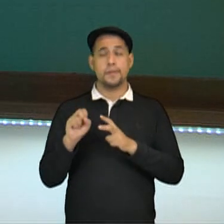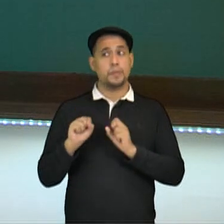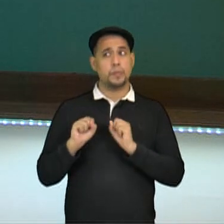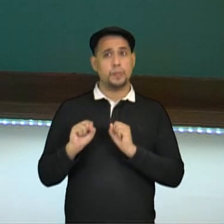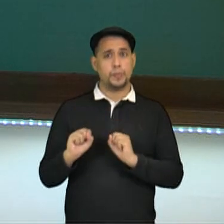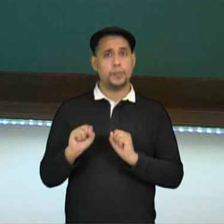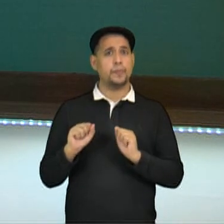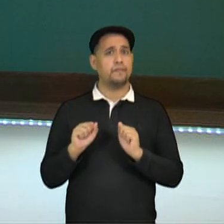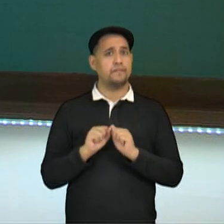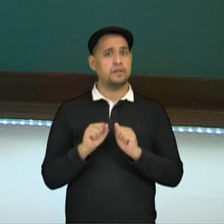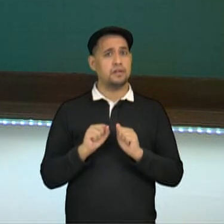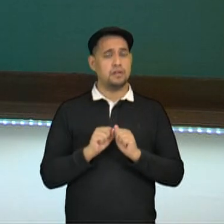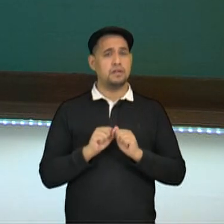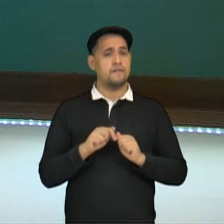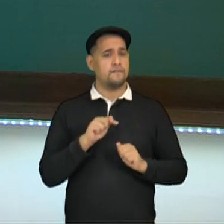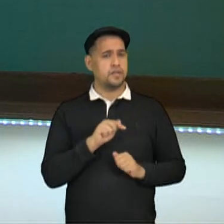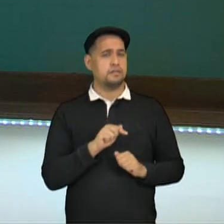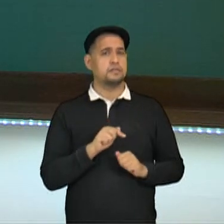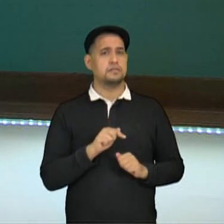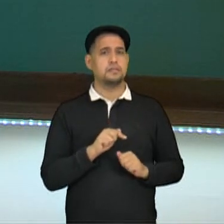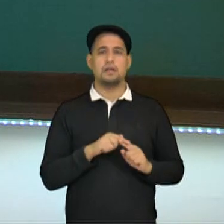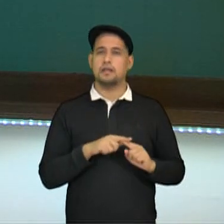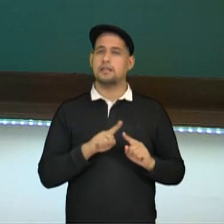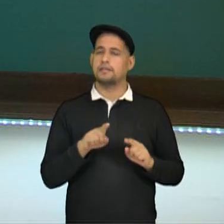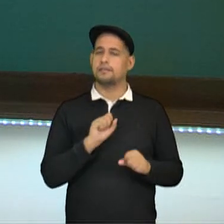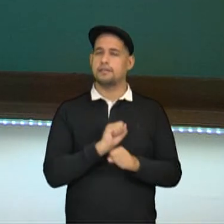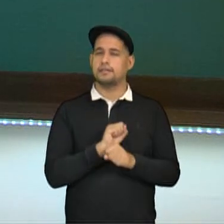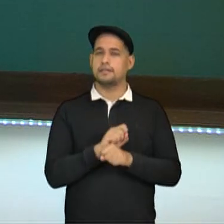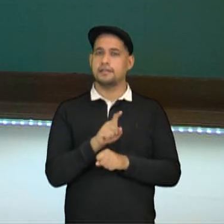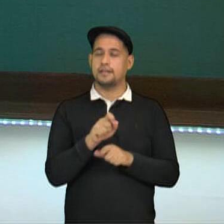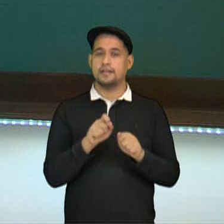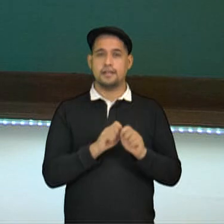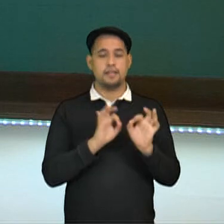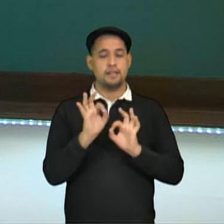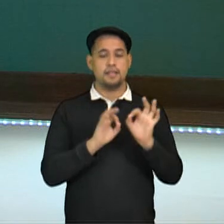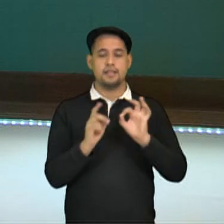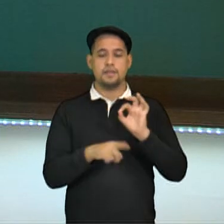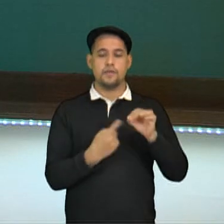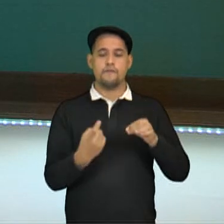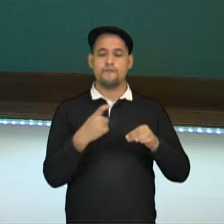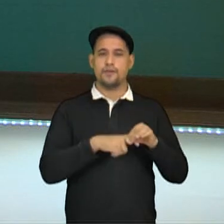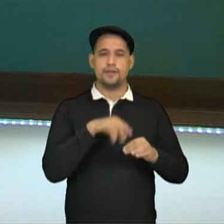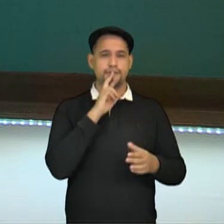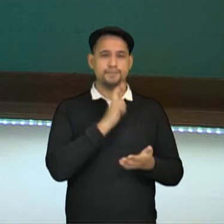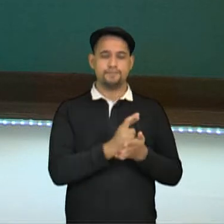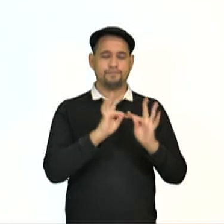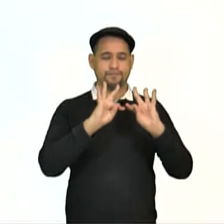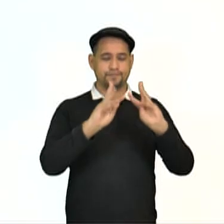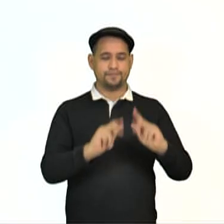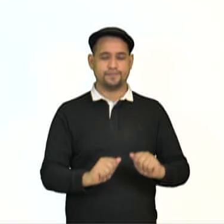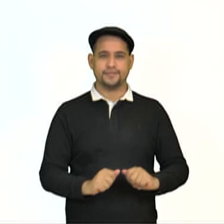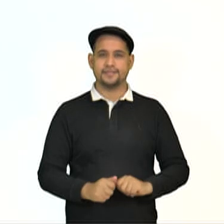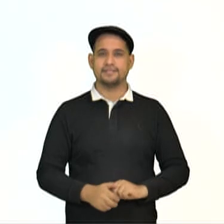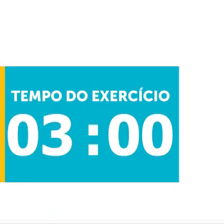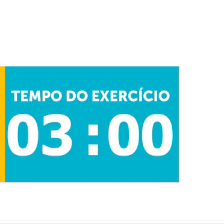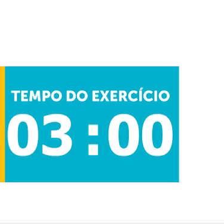possível fazer a multiplicação. E assim vou te dar um tempo e já retornamos com a resolução completa.